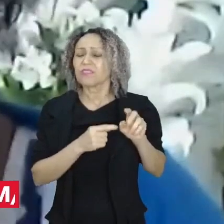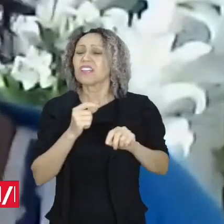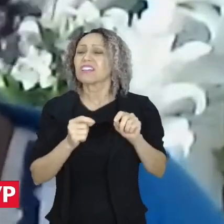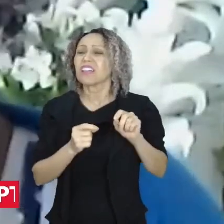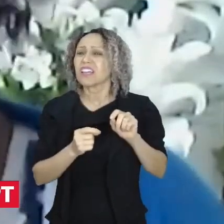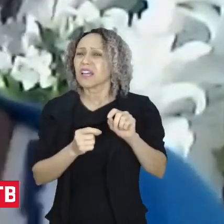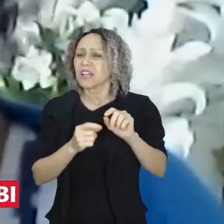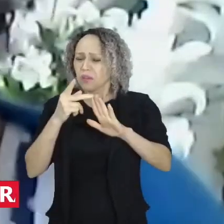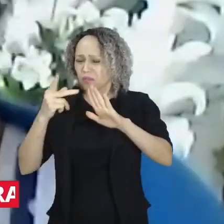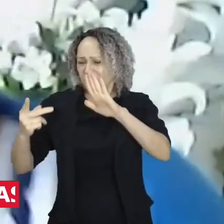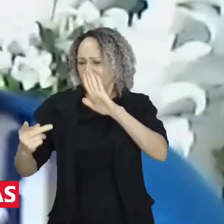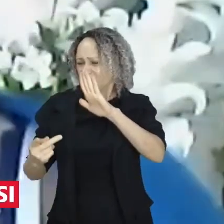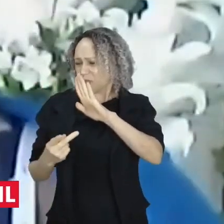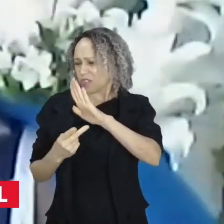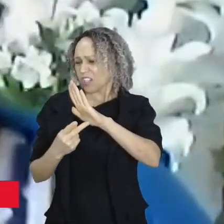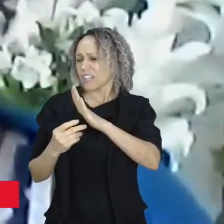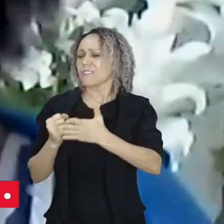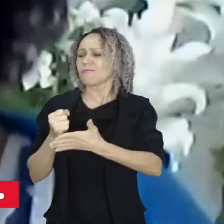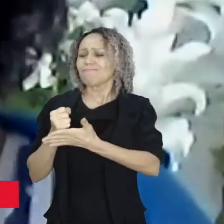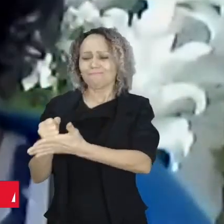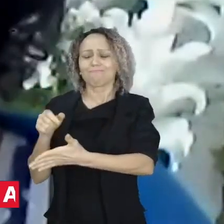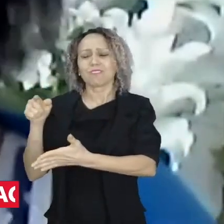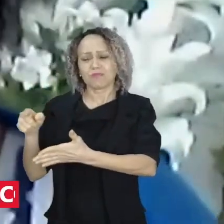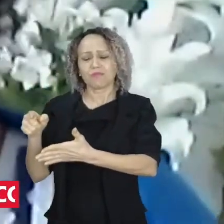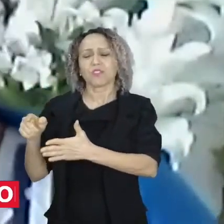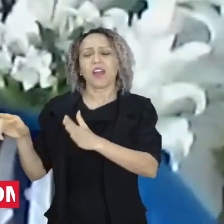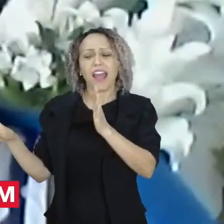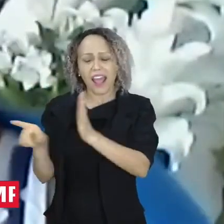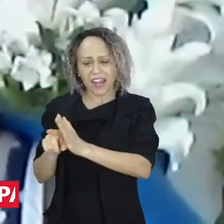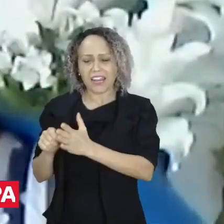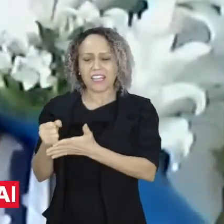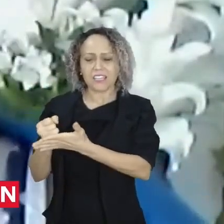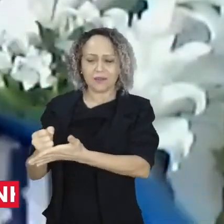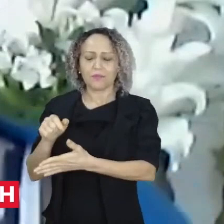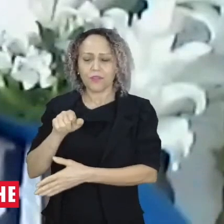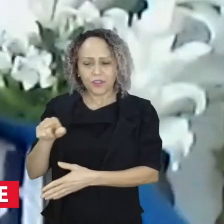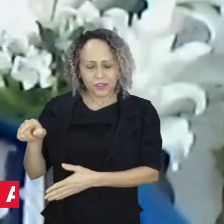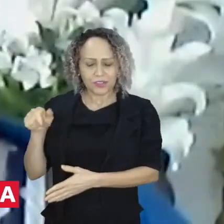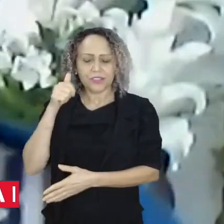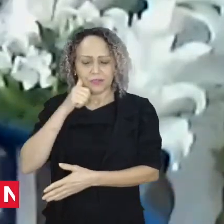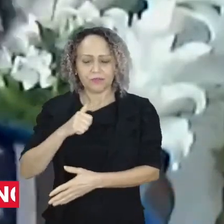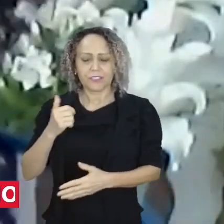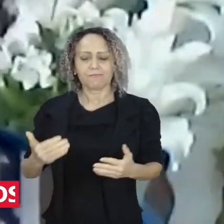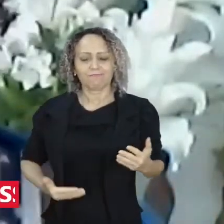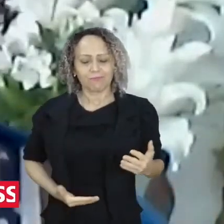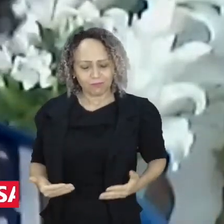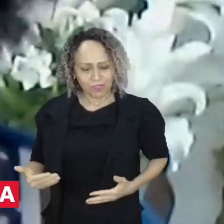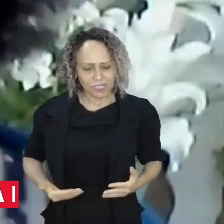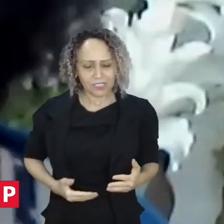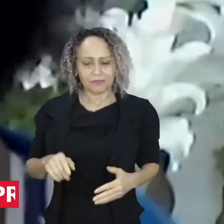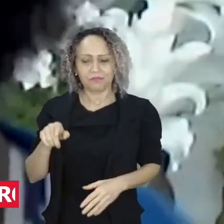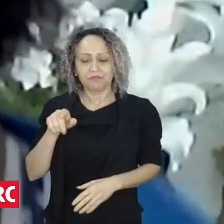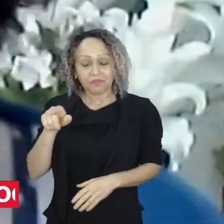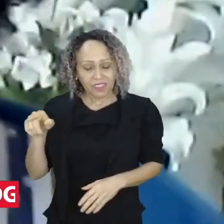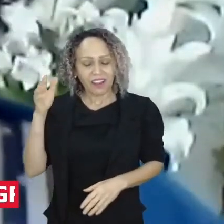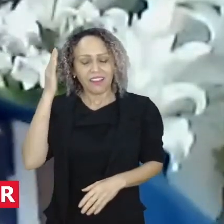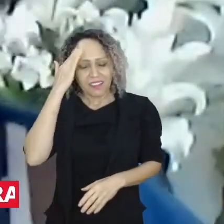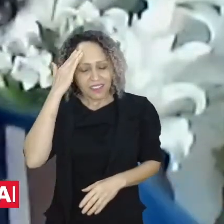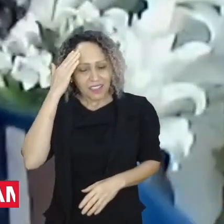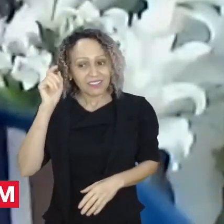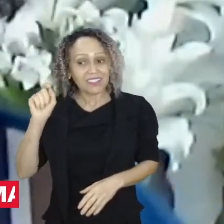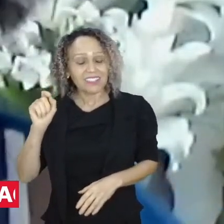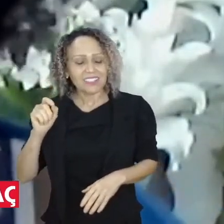reduzir os danos que foram feitos, né, nesse governo, né, onde ele